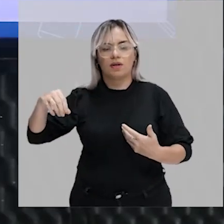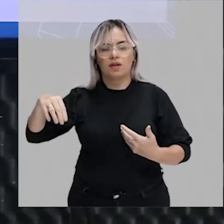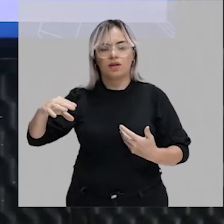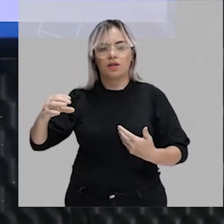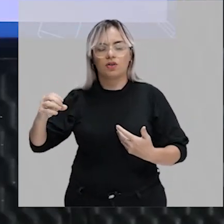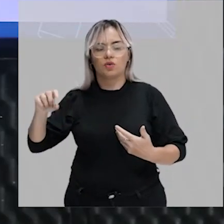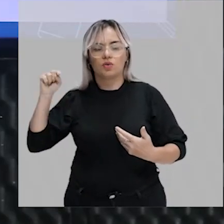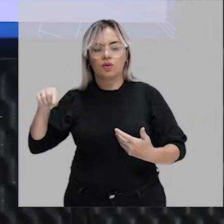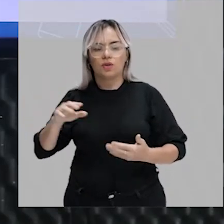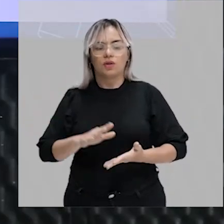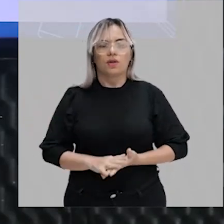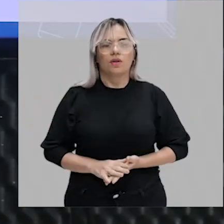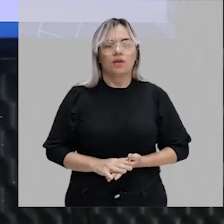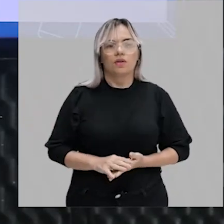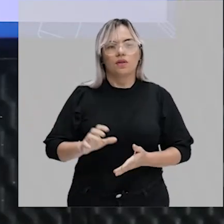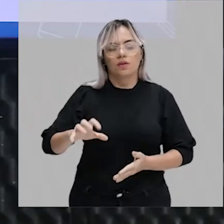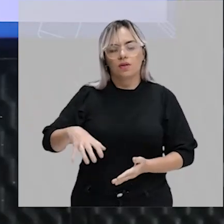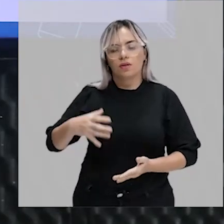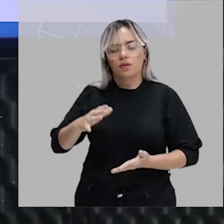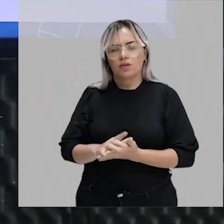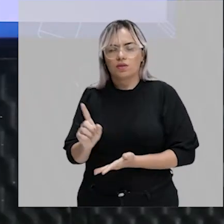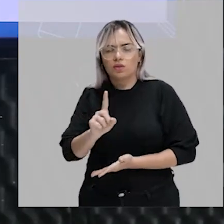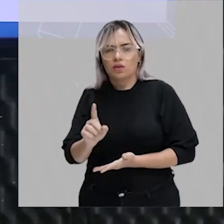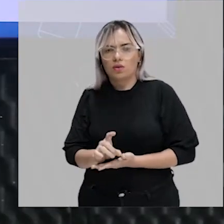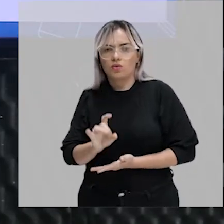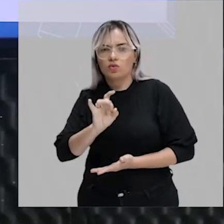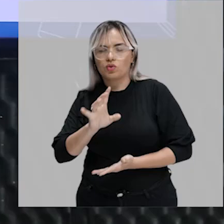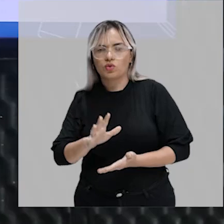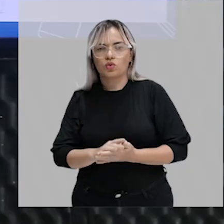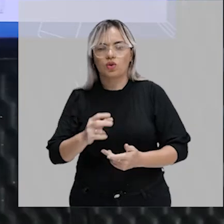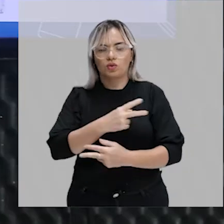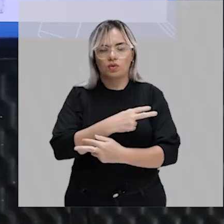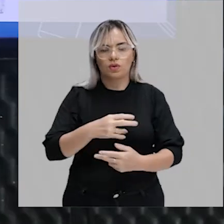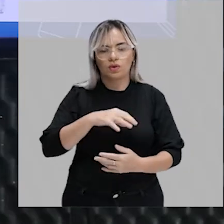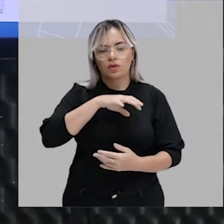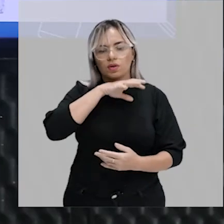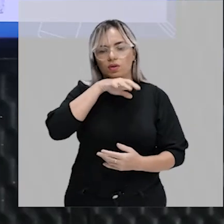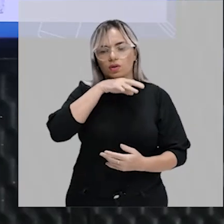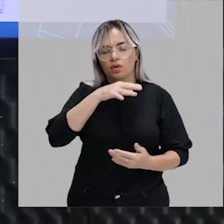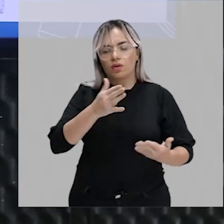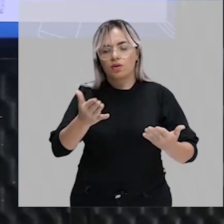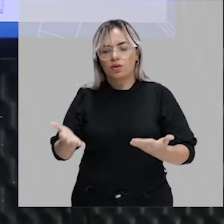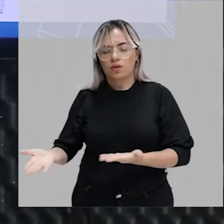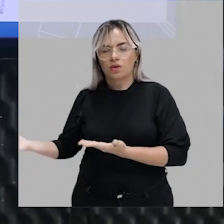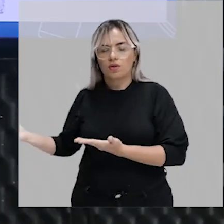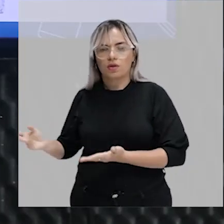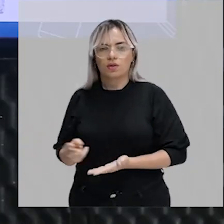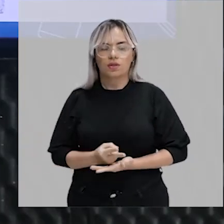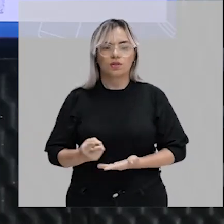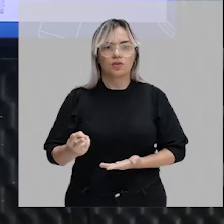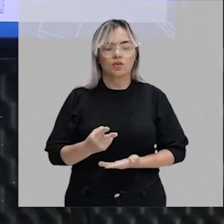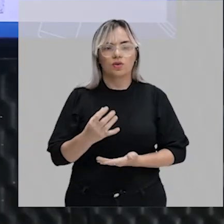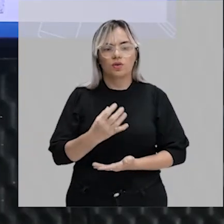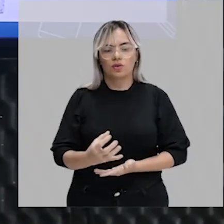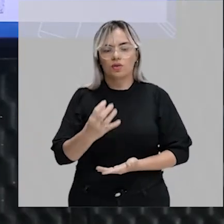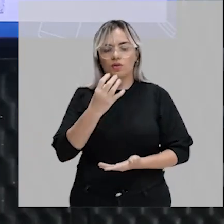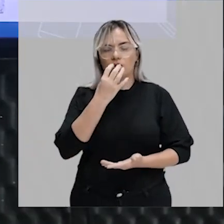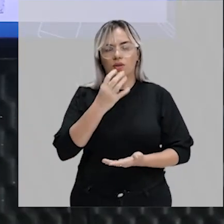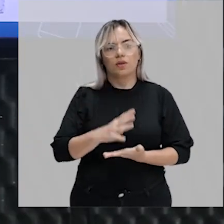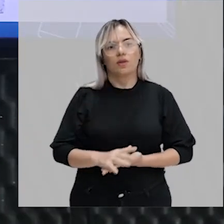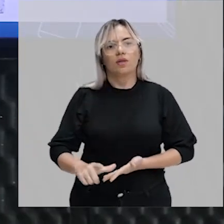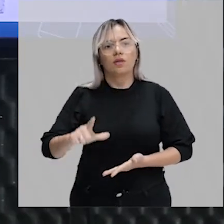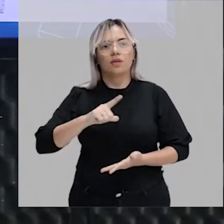mecânico, ele vai acontecer não apenas nos animais, como eu mostrei o caso desses dois cães aqui, mas a gente tem,